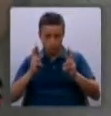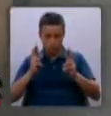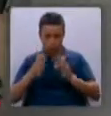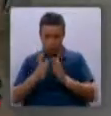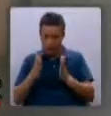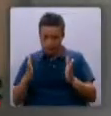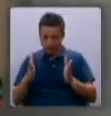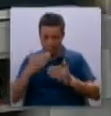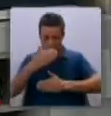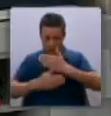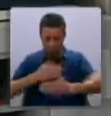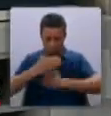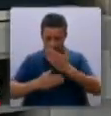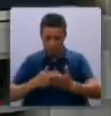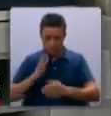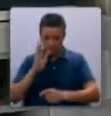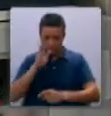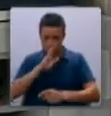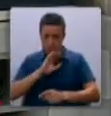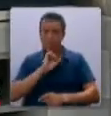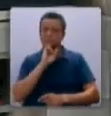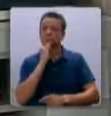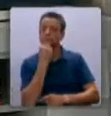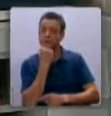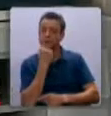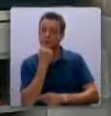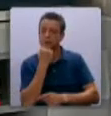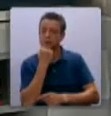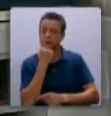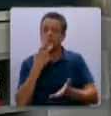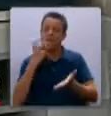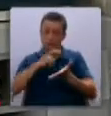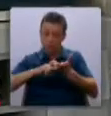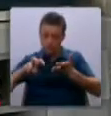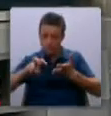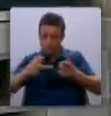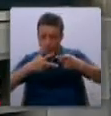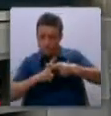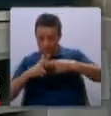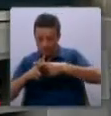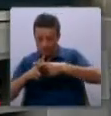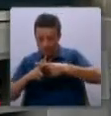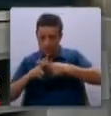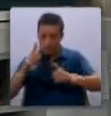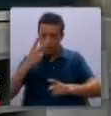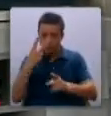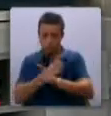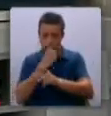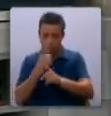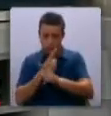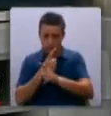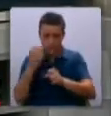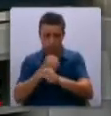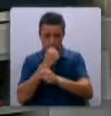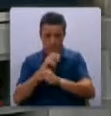devem estar ativos. Se usa o segredo mecânico ou eletrónico e a fechadura. As duas coisas são para trabalhar sempre